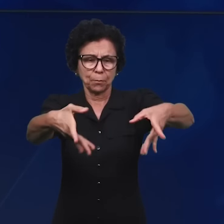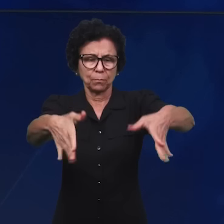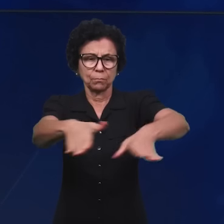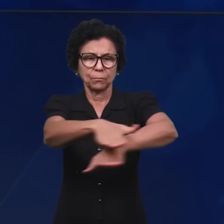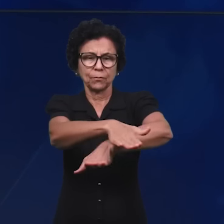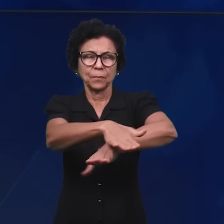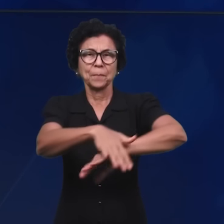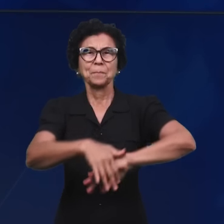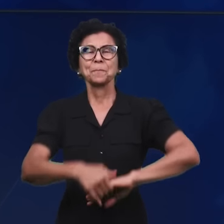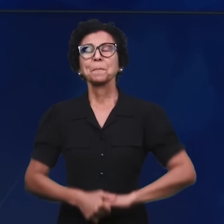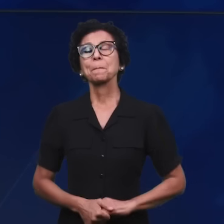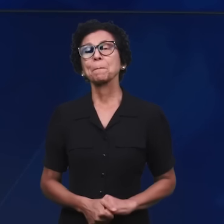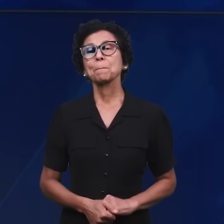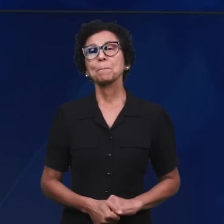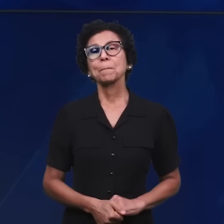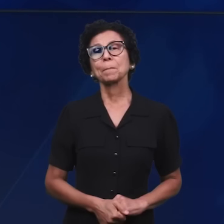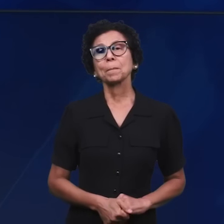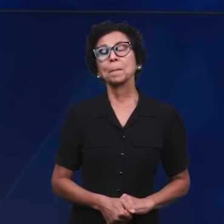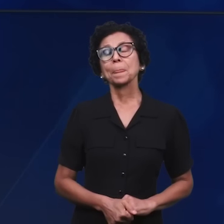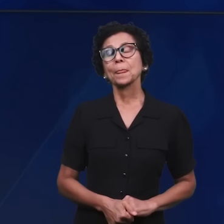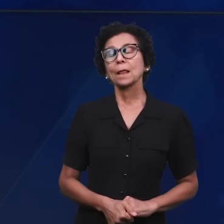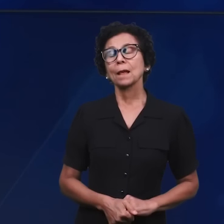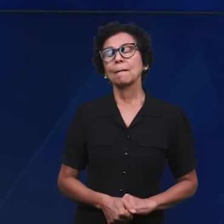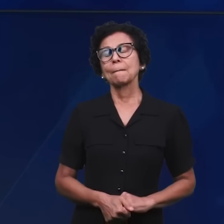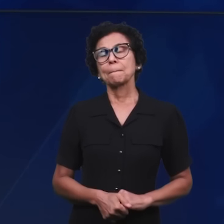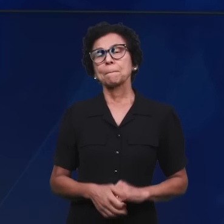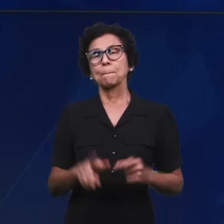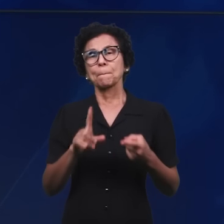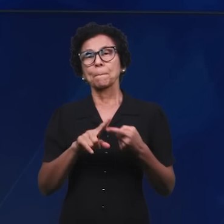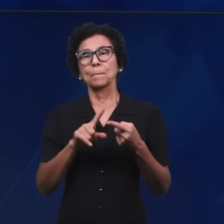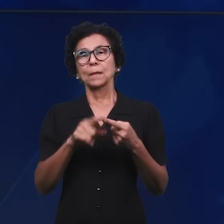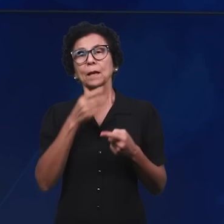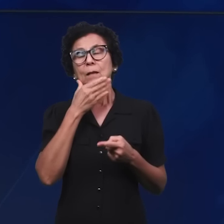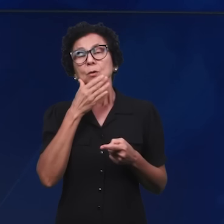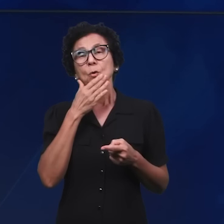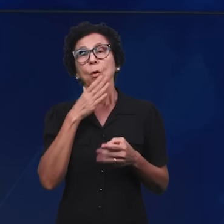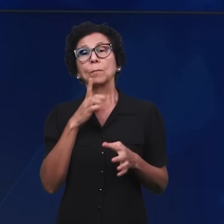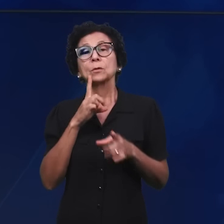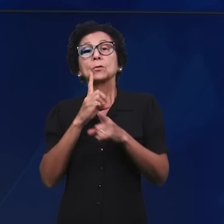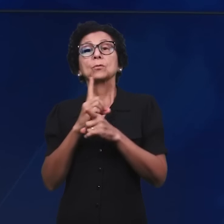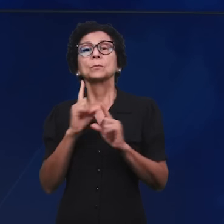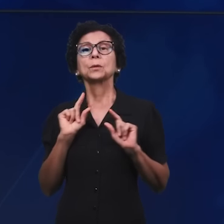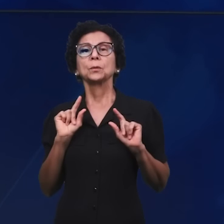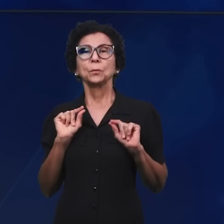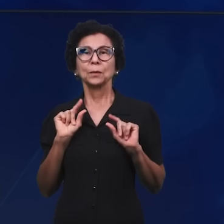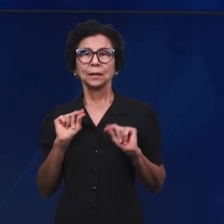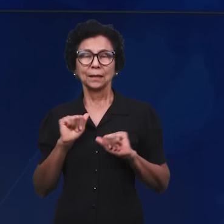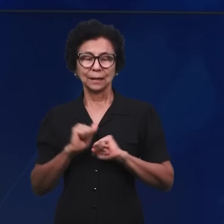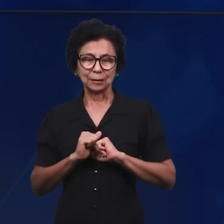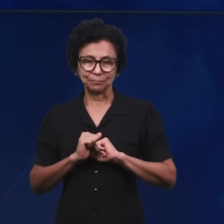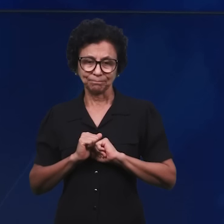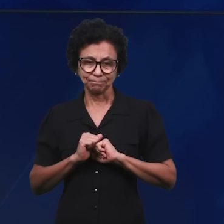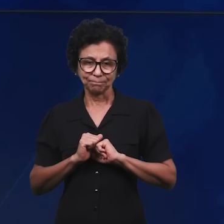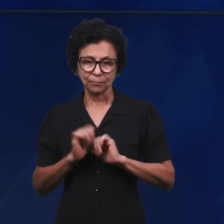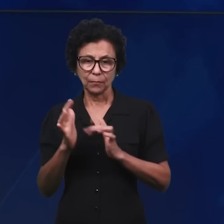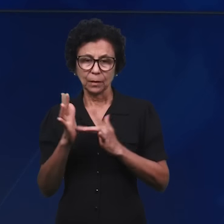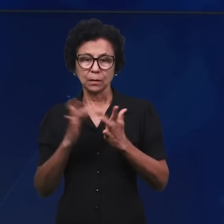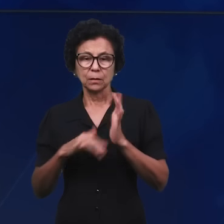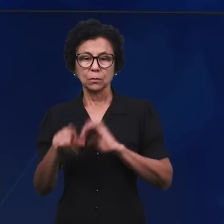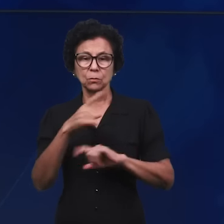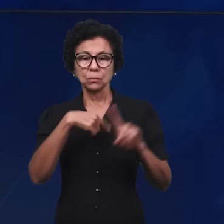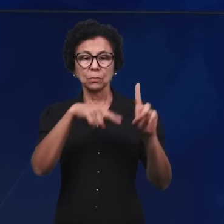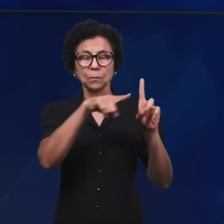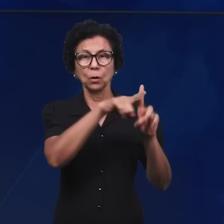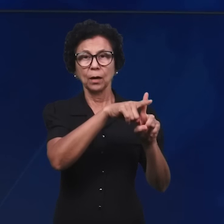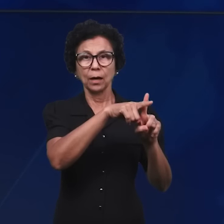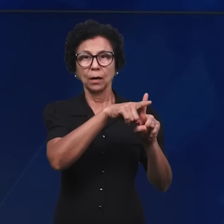coisa: quando Jesus morreu, a sepultura deixou de ser a preocupação dele, porque Jesus